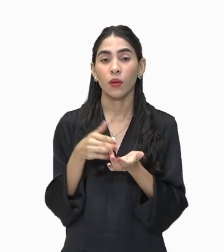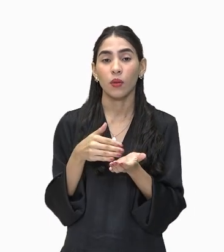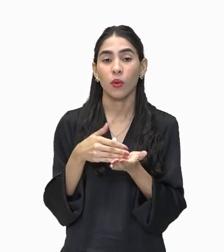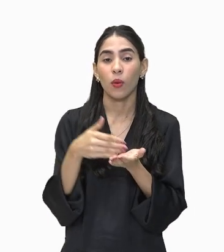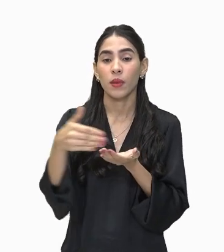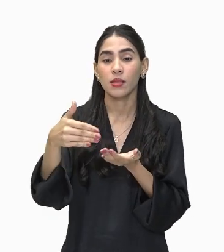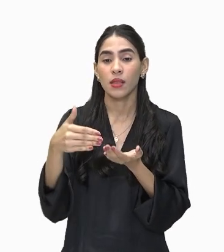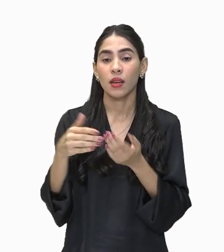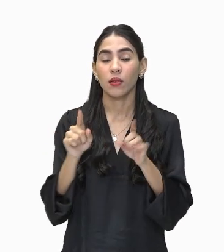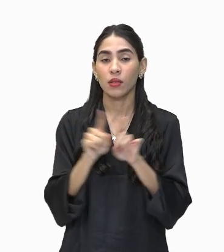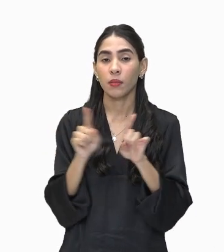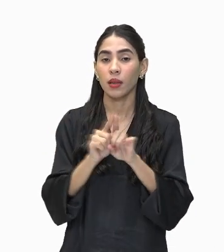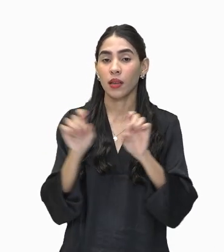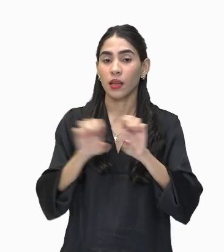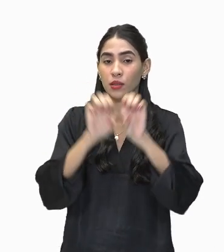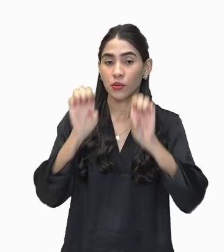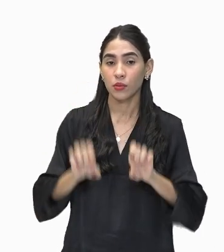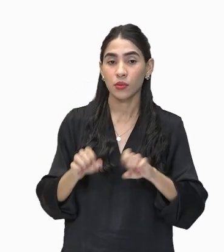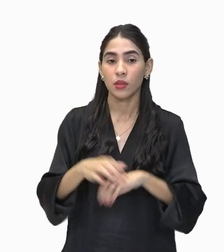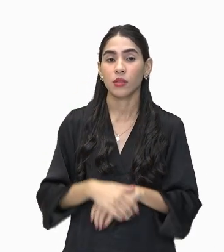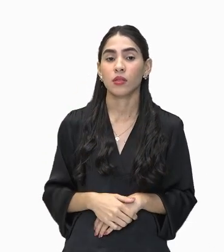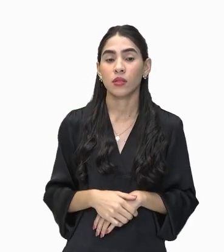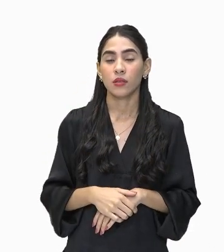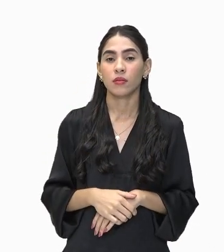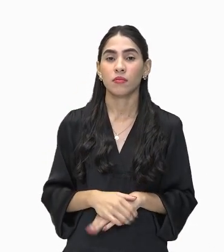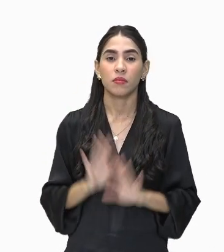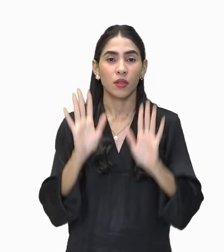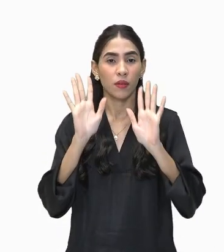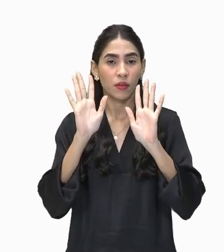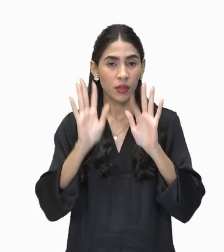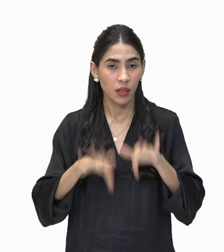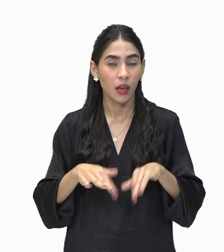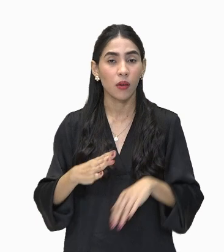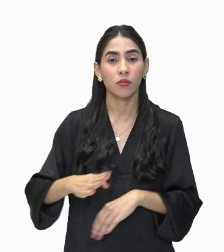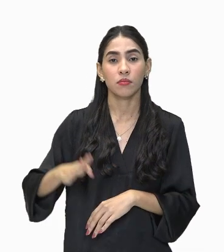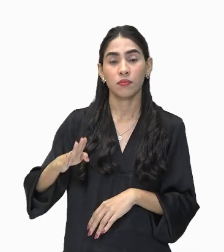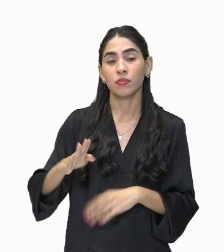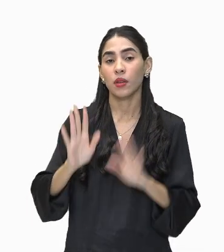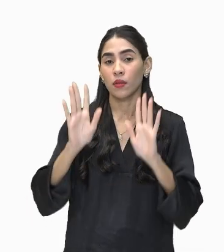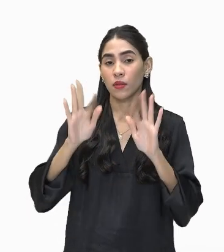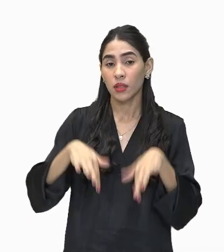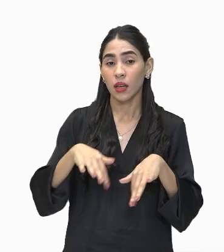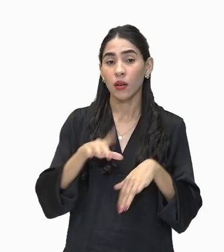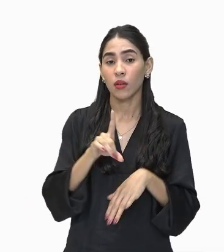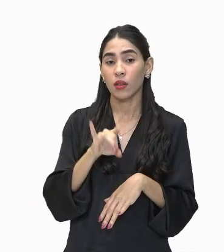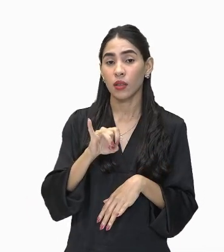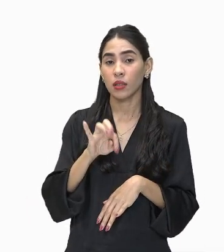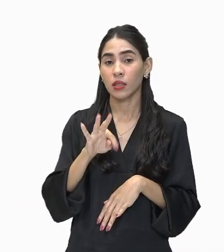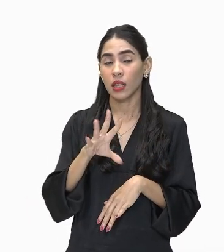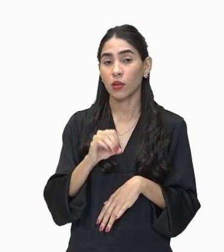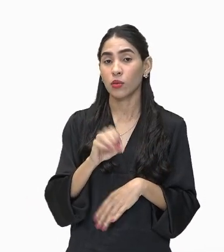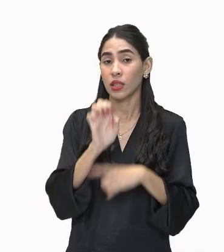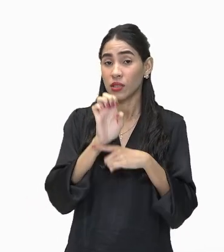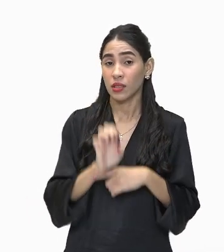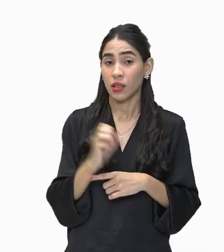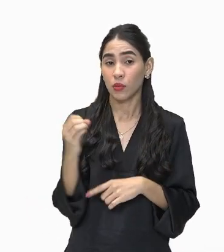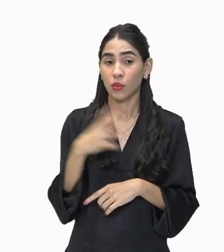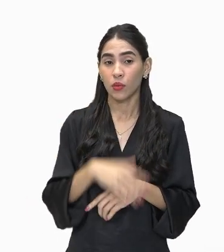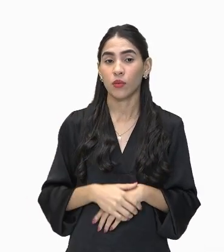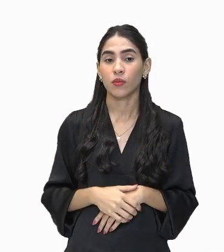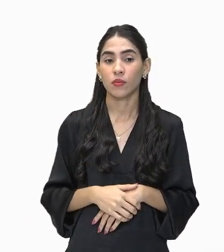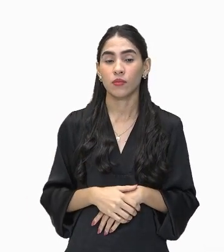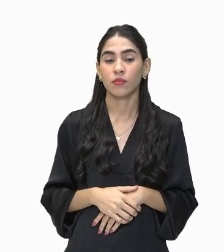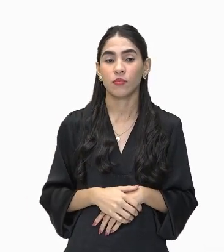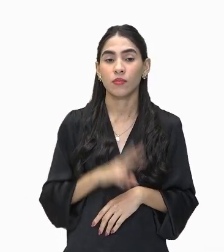a se estruturar no final da ditadura do Estado Novo, né? A ditadura